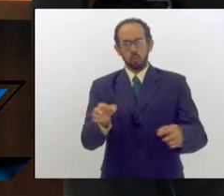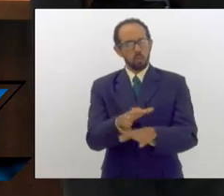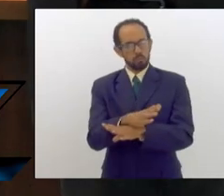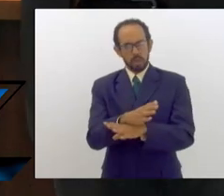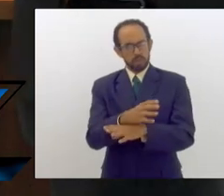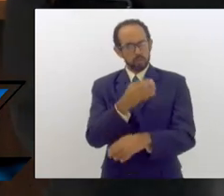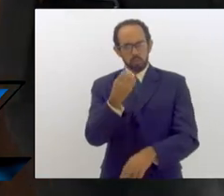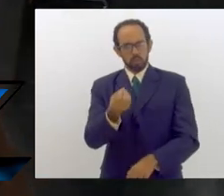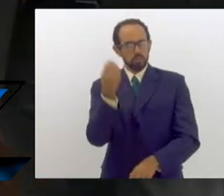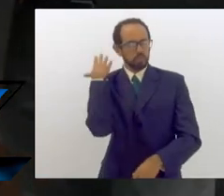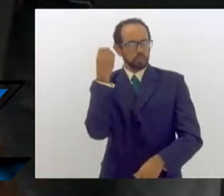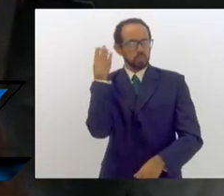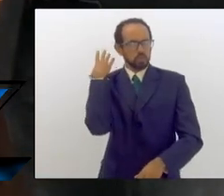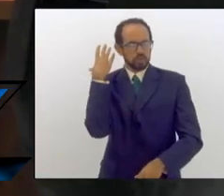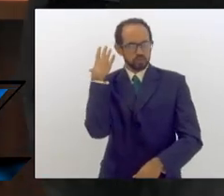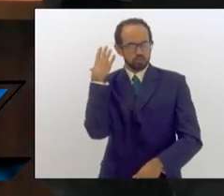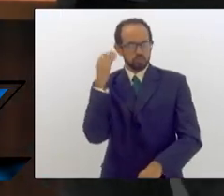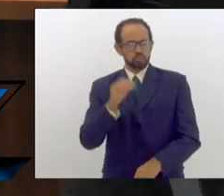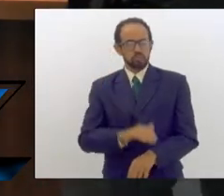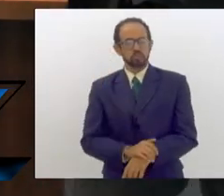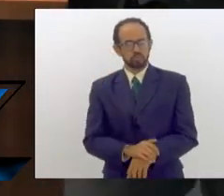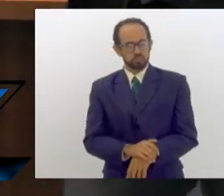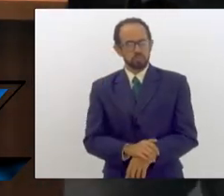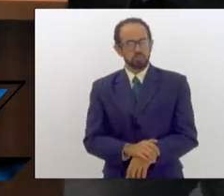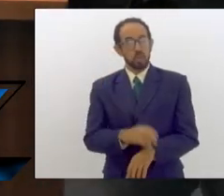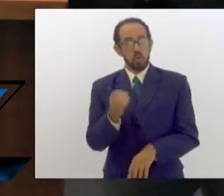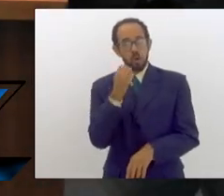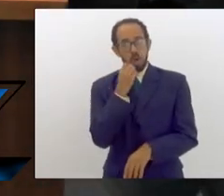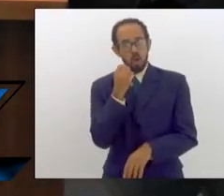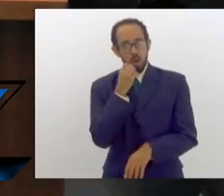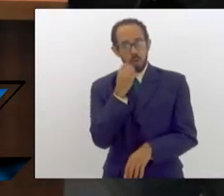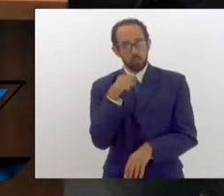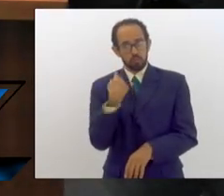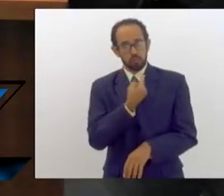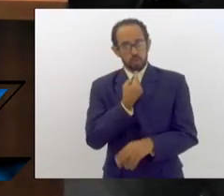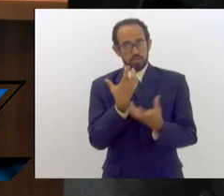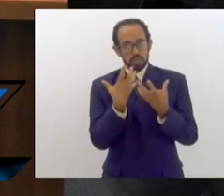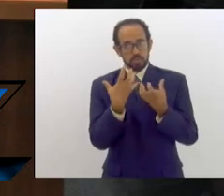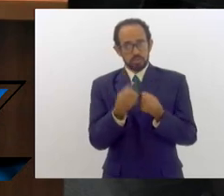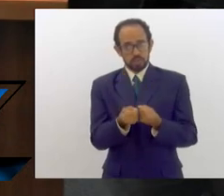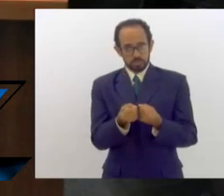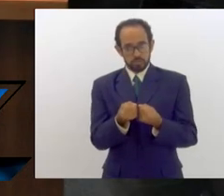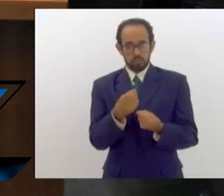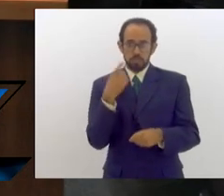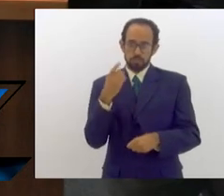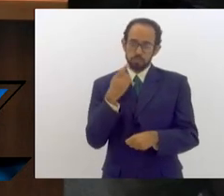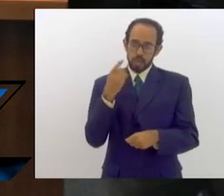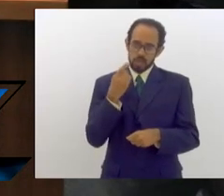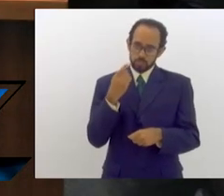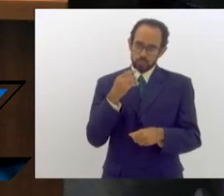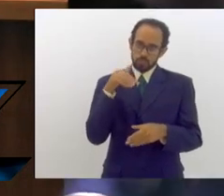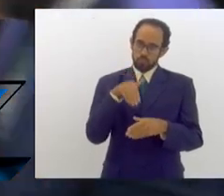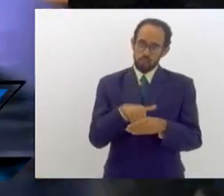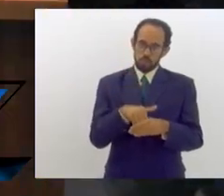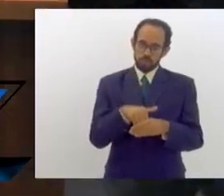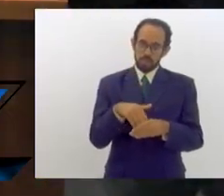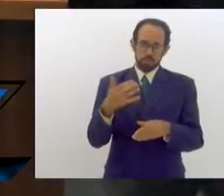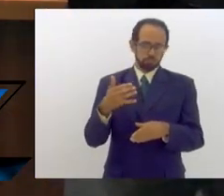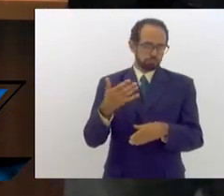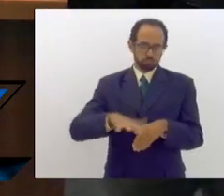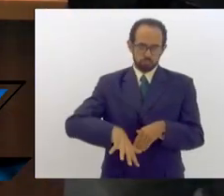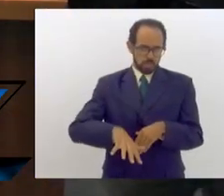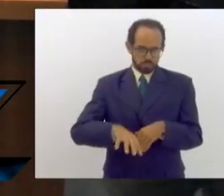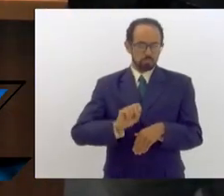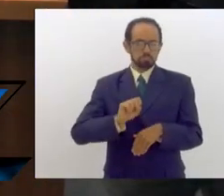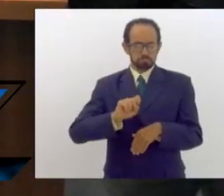ignoradas e claro a gente aceita o deputado ou deputada votar contra Essa não